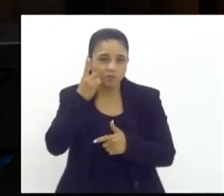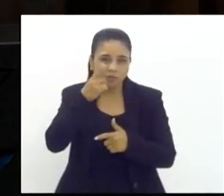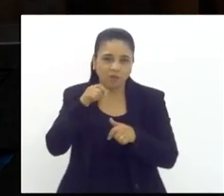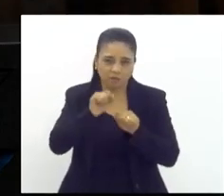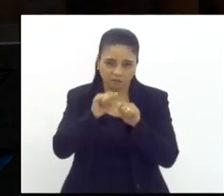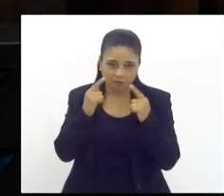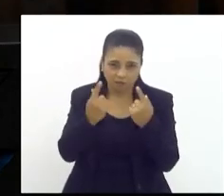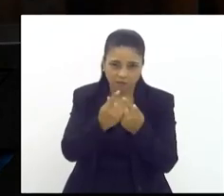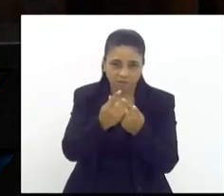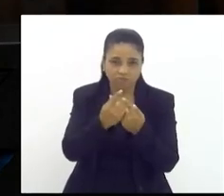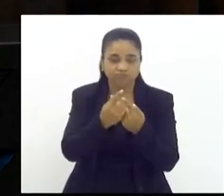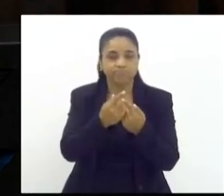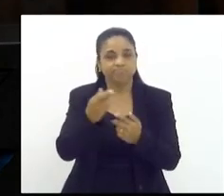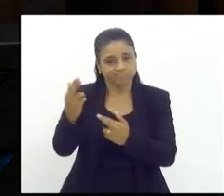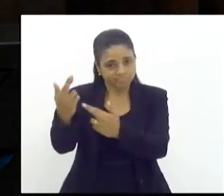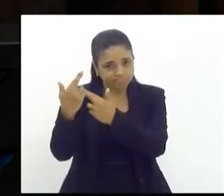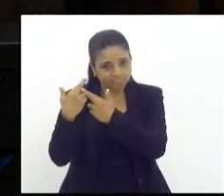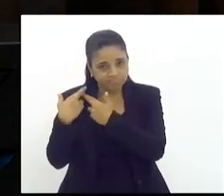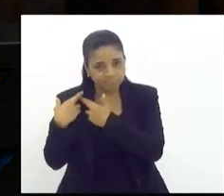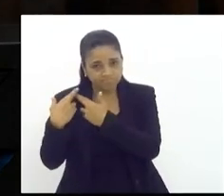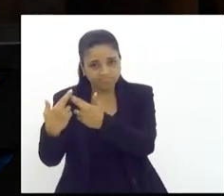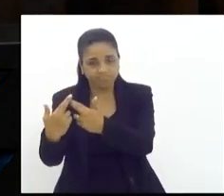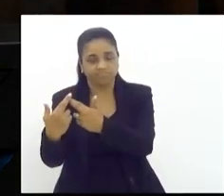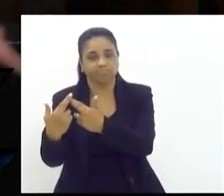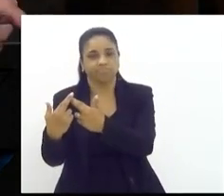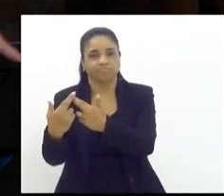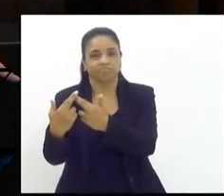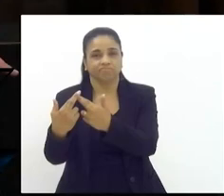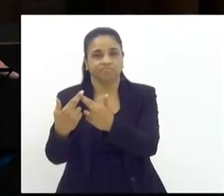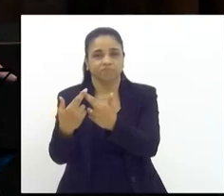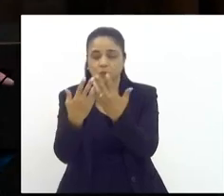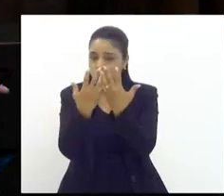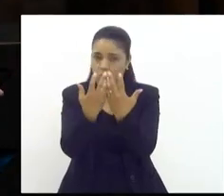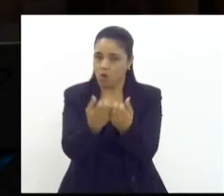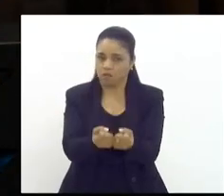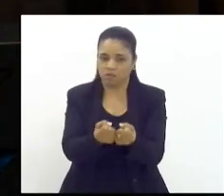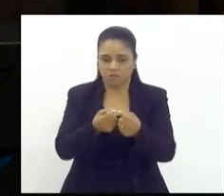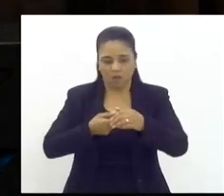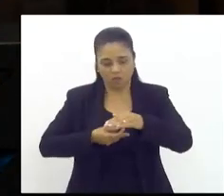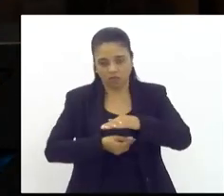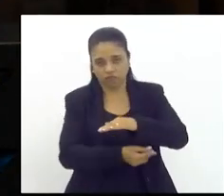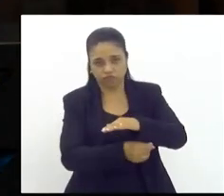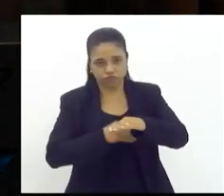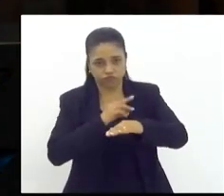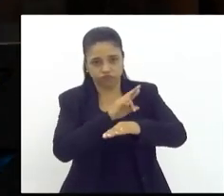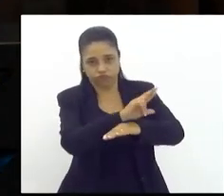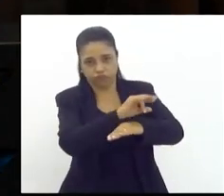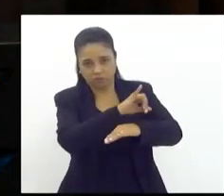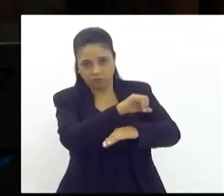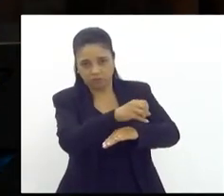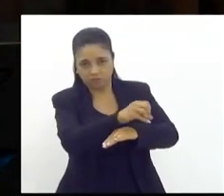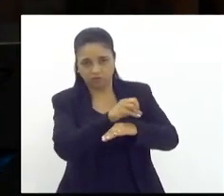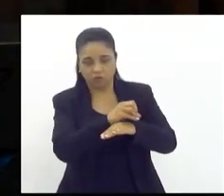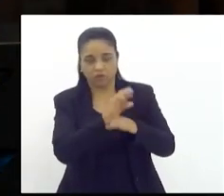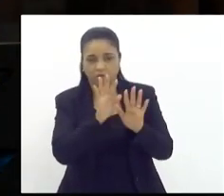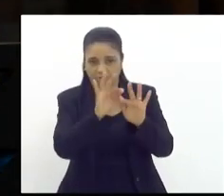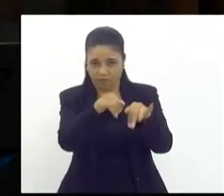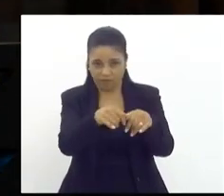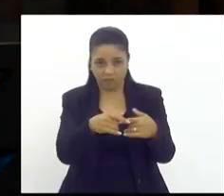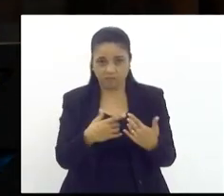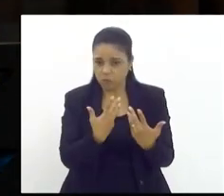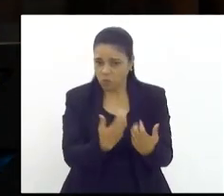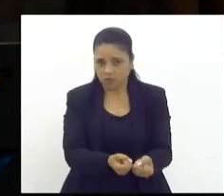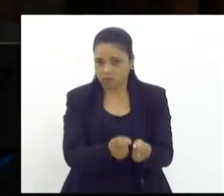que assim como tiveram a responsabilidade de não permitir o fim do super RJ como Governador queria vão estar junto da gente